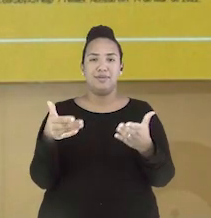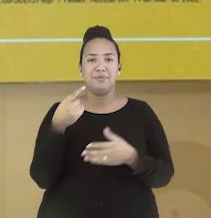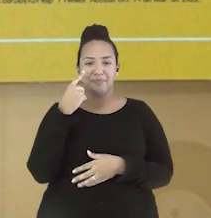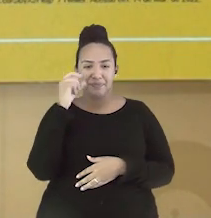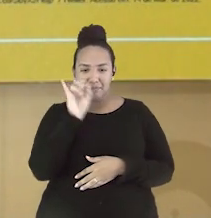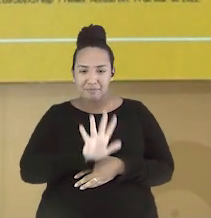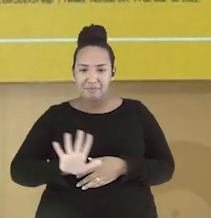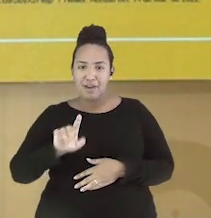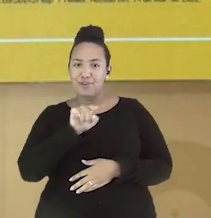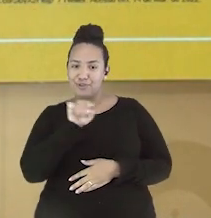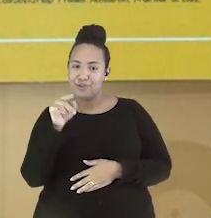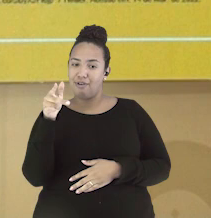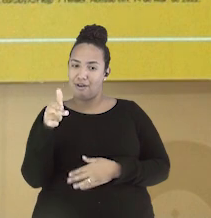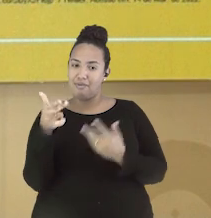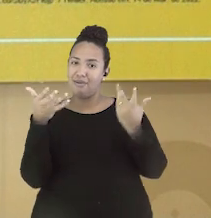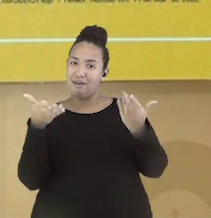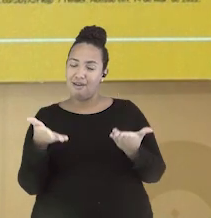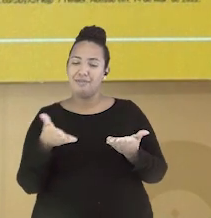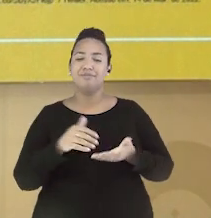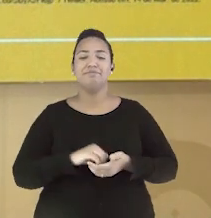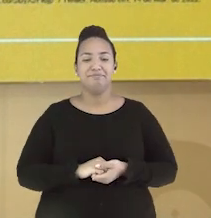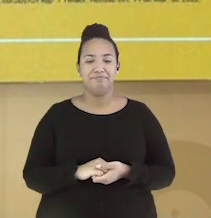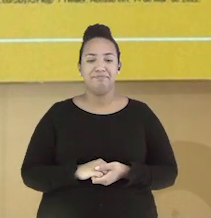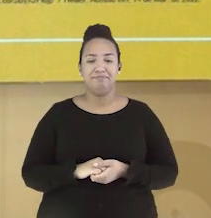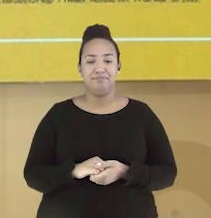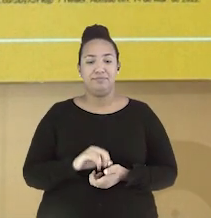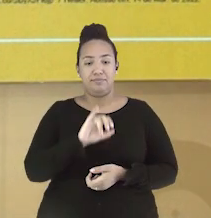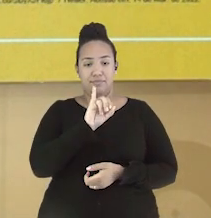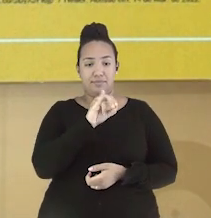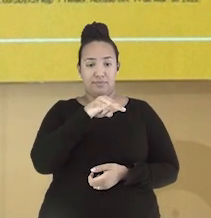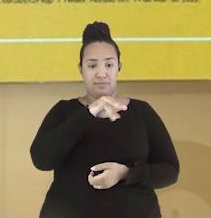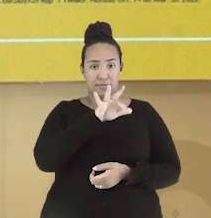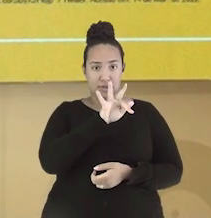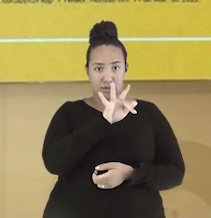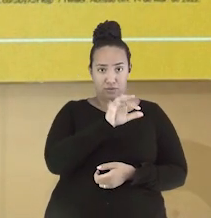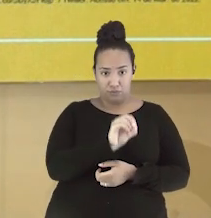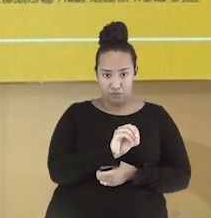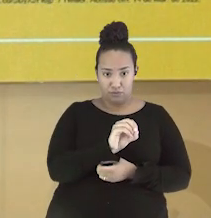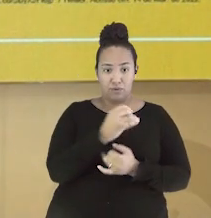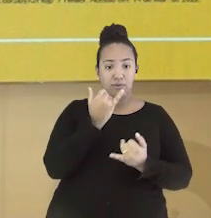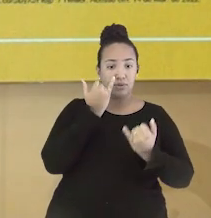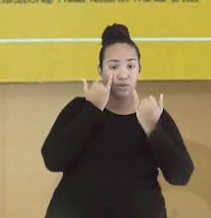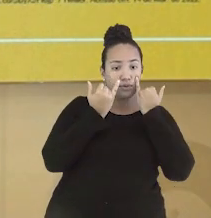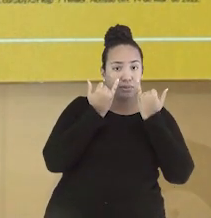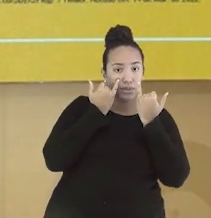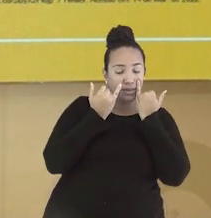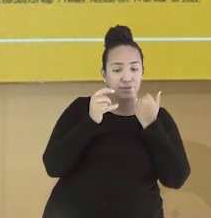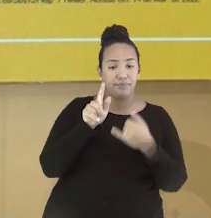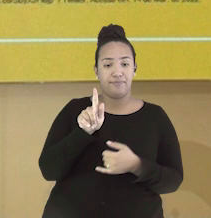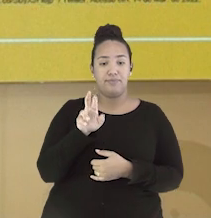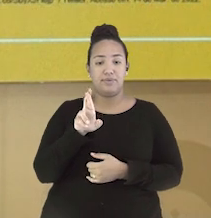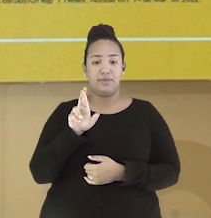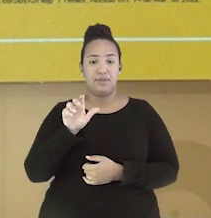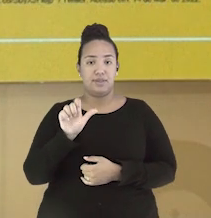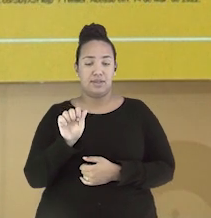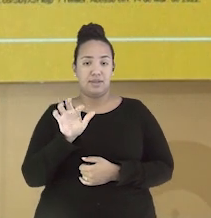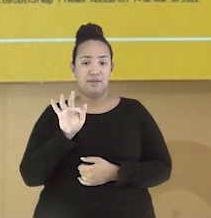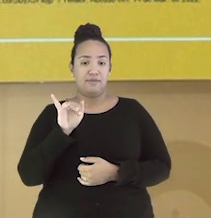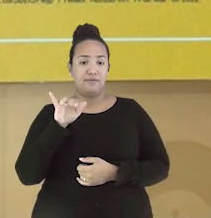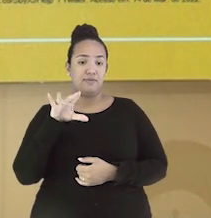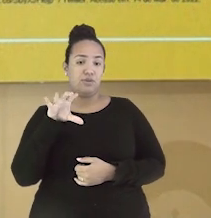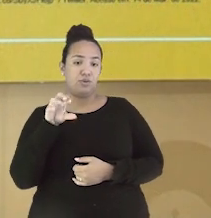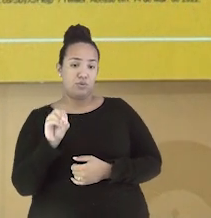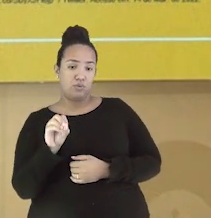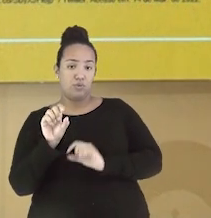de ver é chamado de infográfico. Infográfico é a junção das palavras info, que vem de informação,